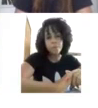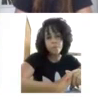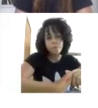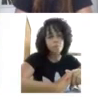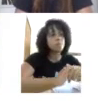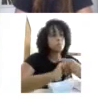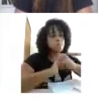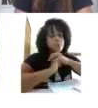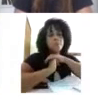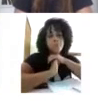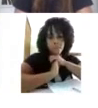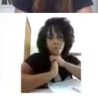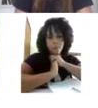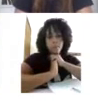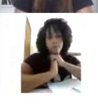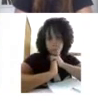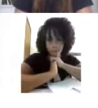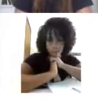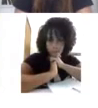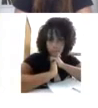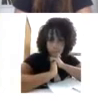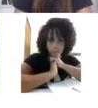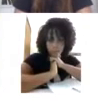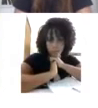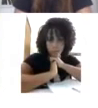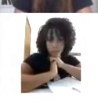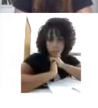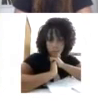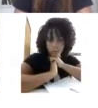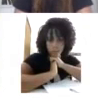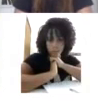e privilegiadas e estarem como bolsistas do PIBID.